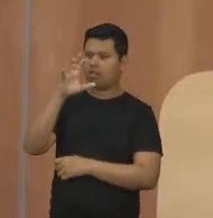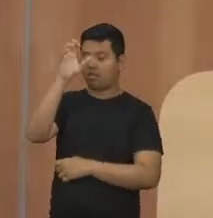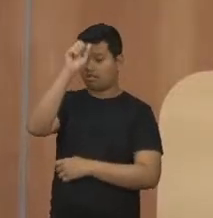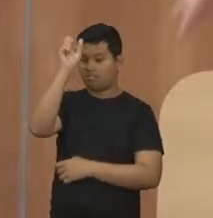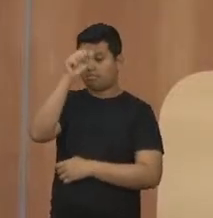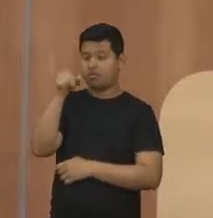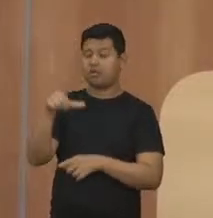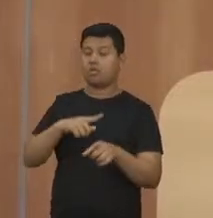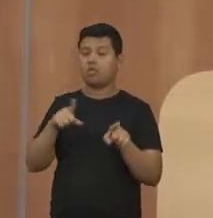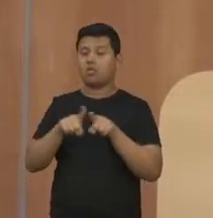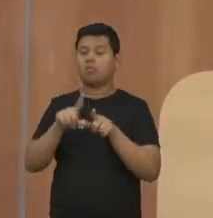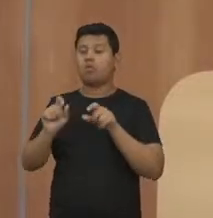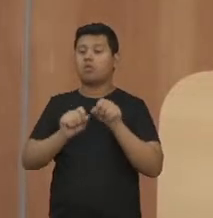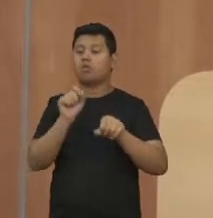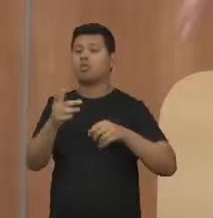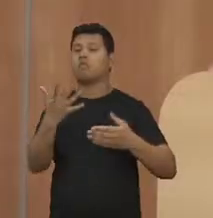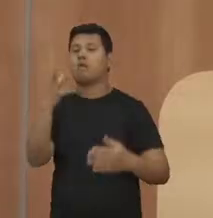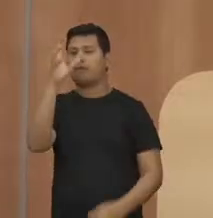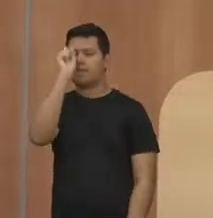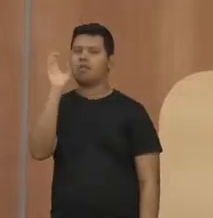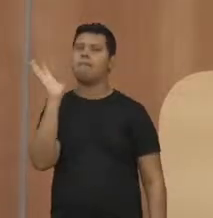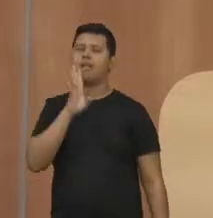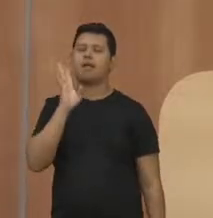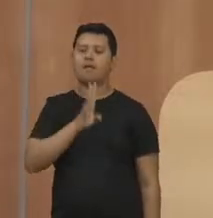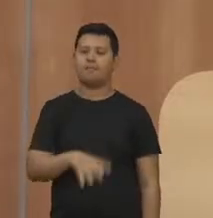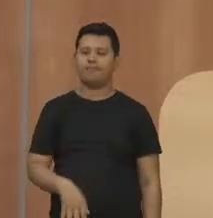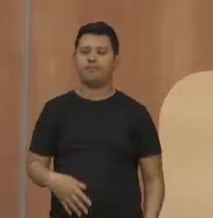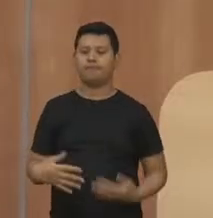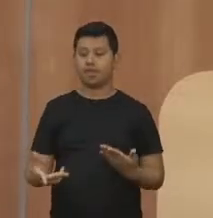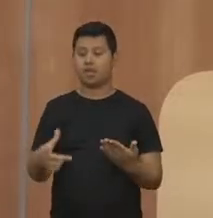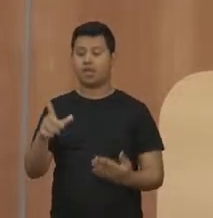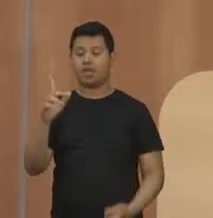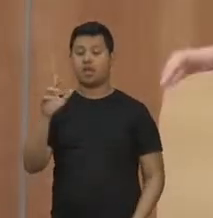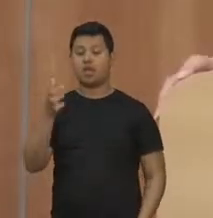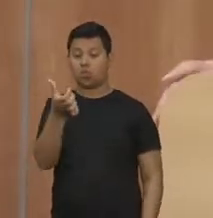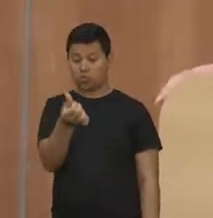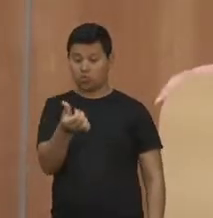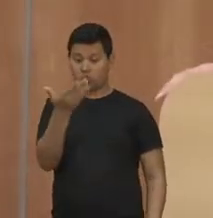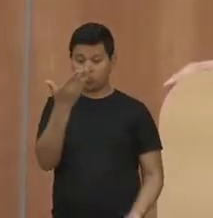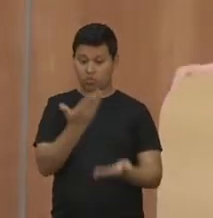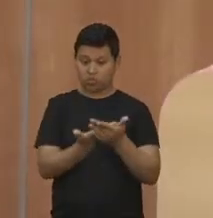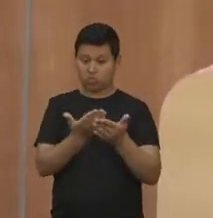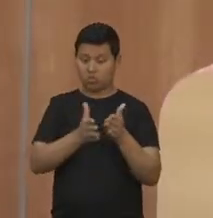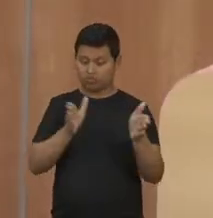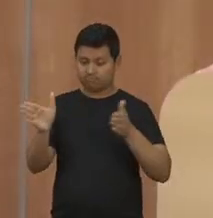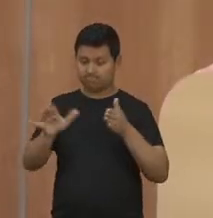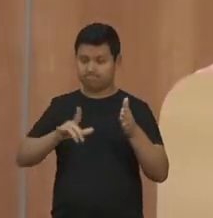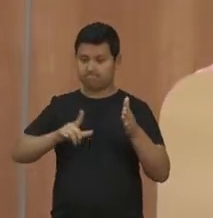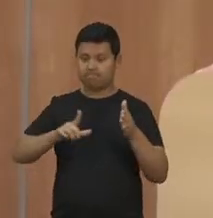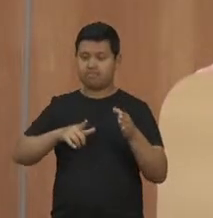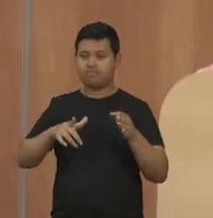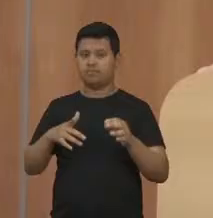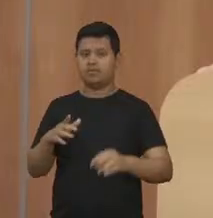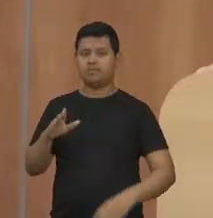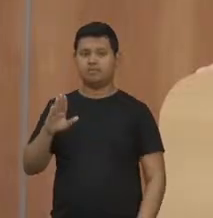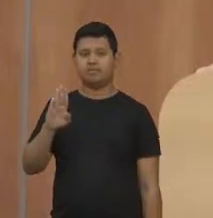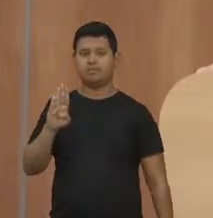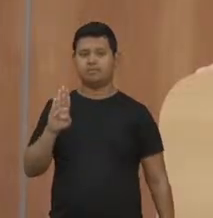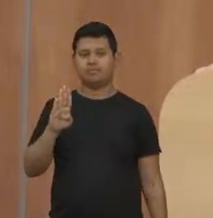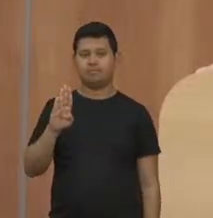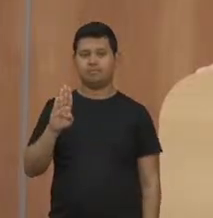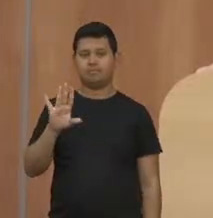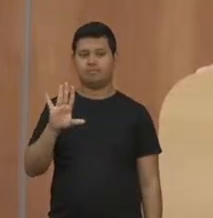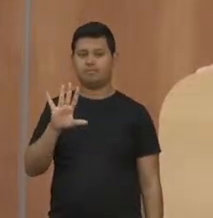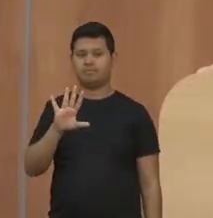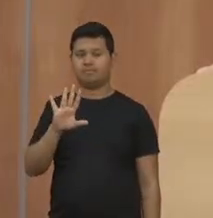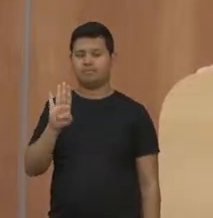forte ainda, né? Vai ter a mini-cidade com ciclovia, vai ser um negócio mais legal. E na 6ª aula, Joex, tem a Blitz Educativa, que